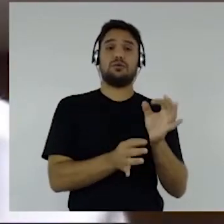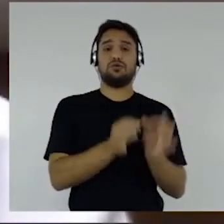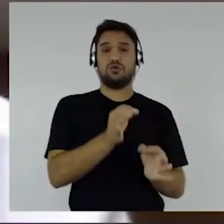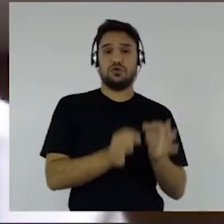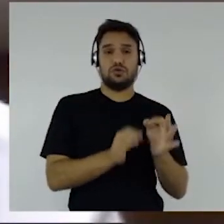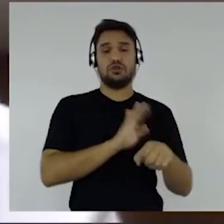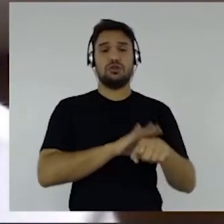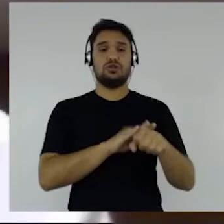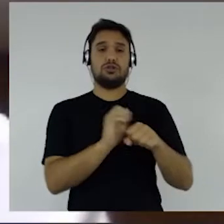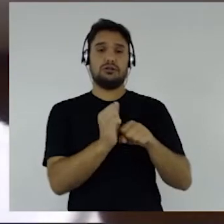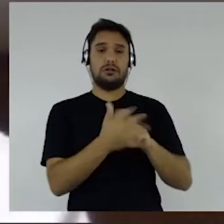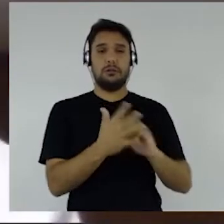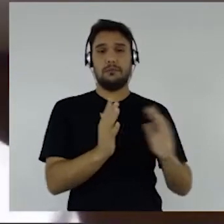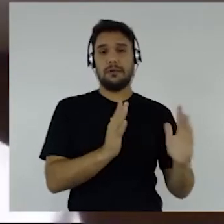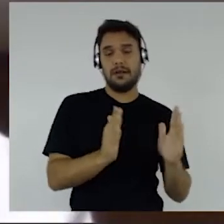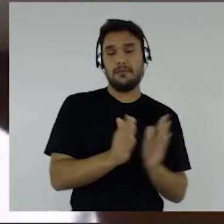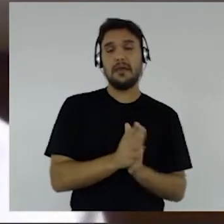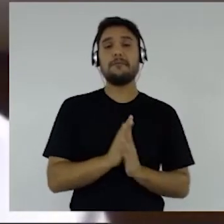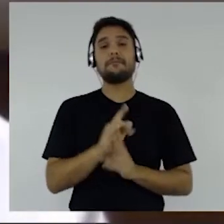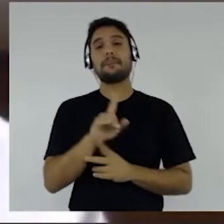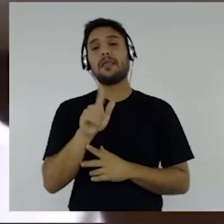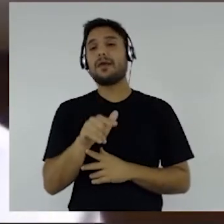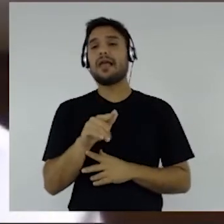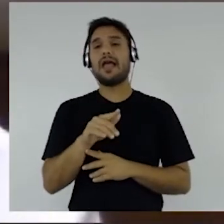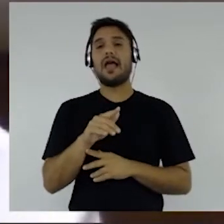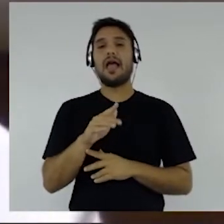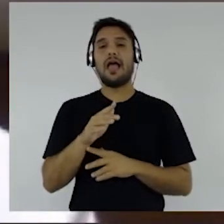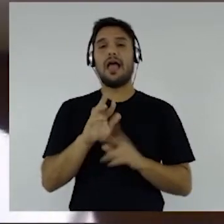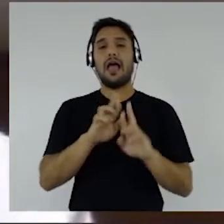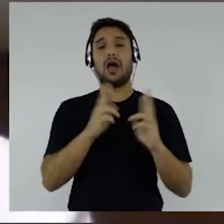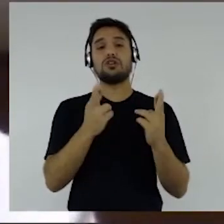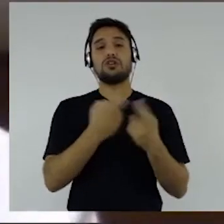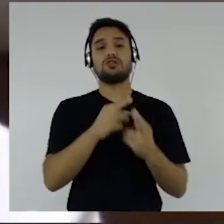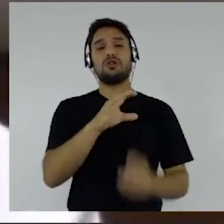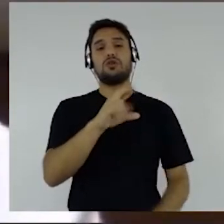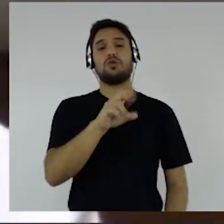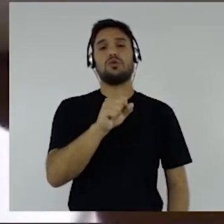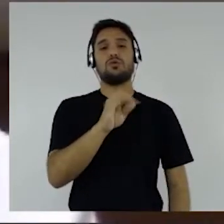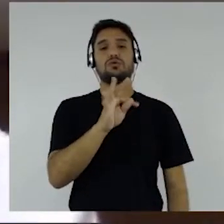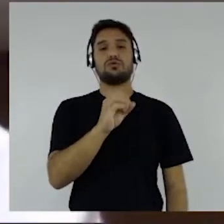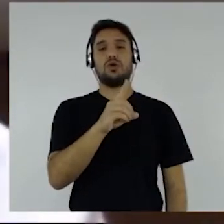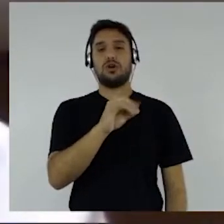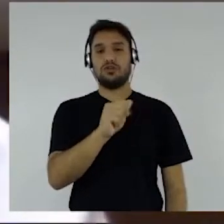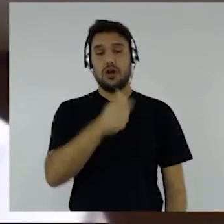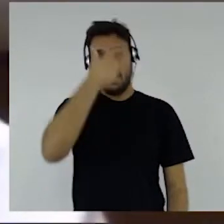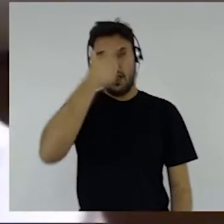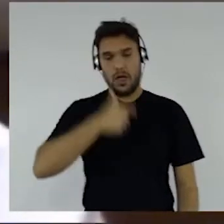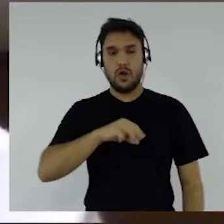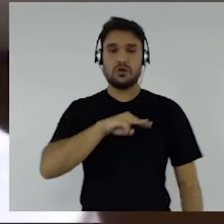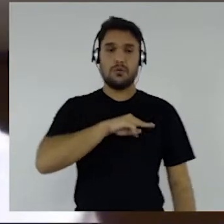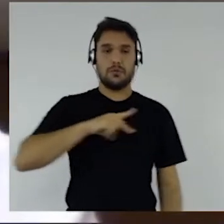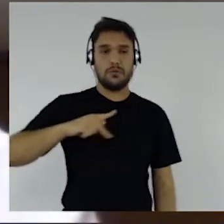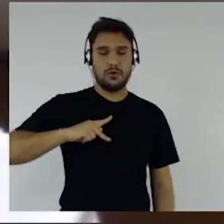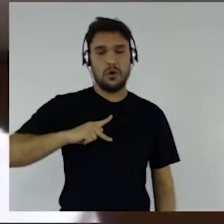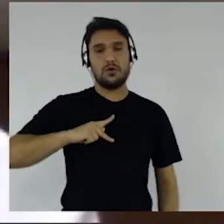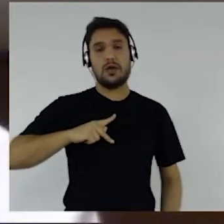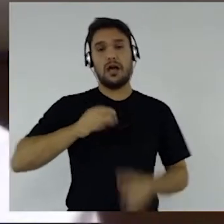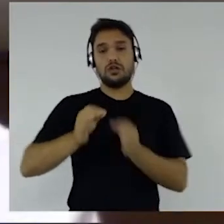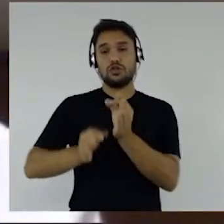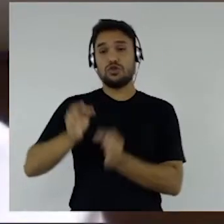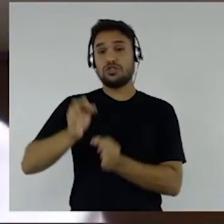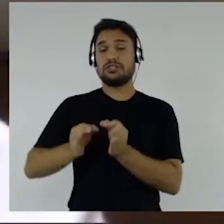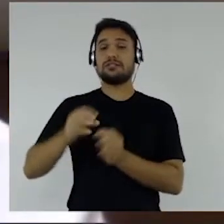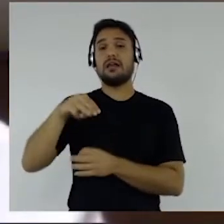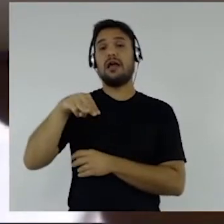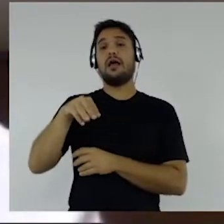em tempos de pandemia, que é a questão da audiência de custódia. Eu sou promotor da Justiça Militar, a